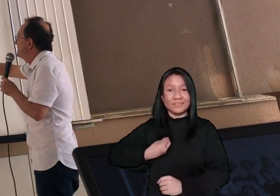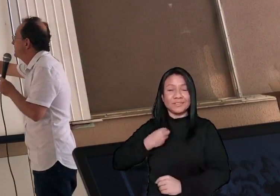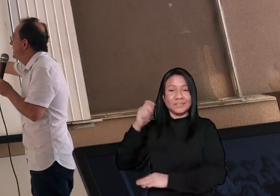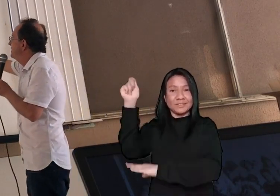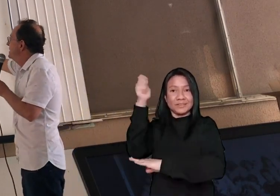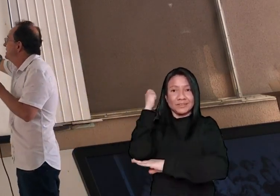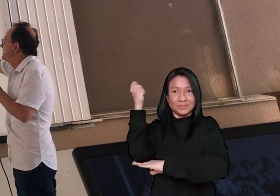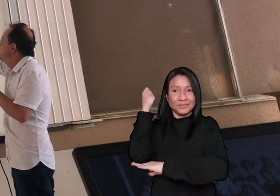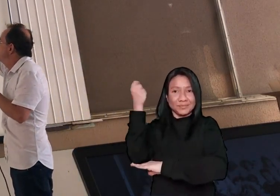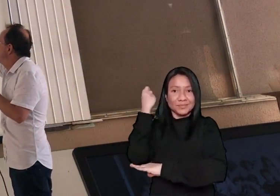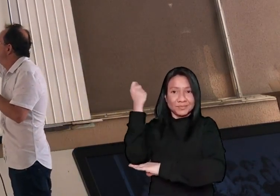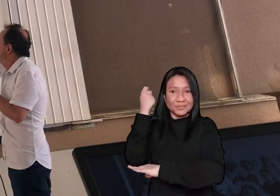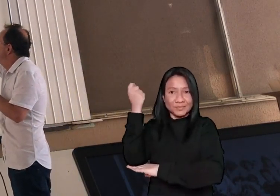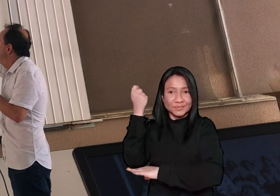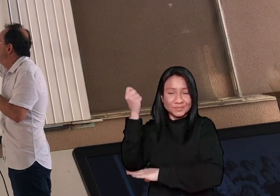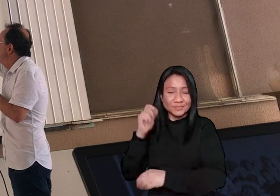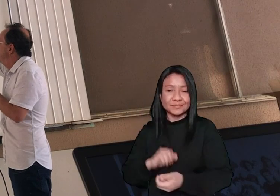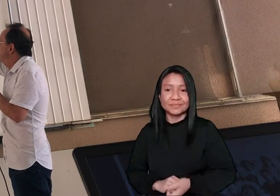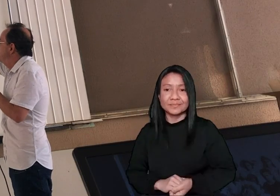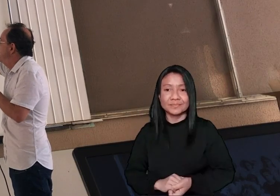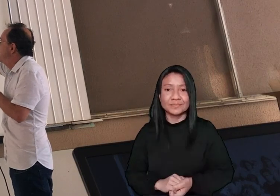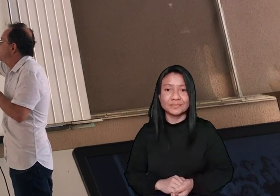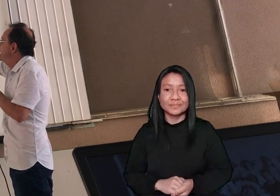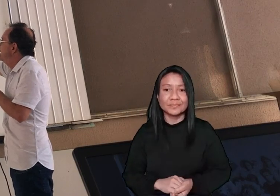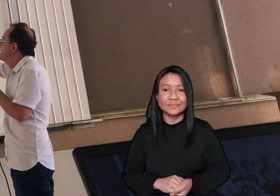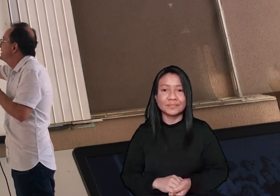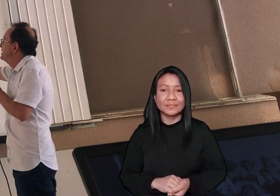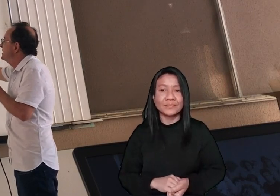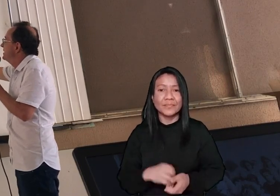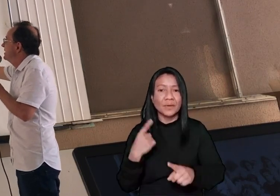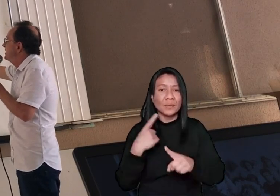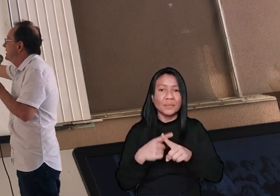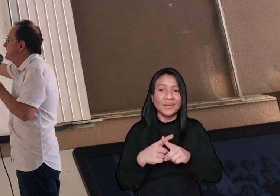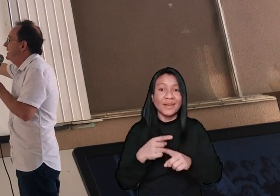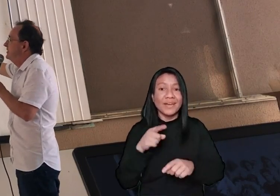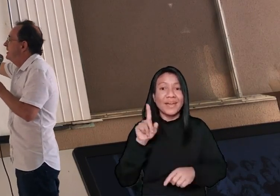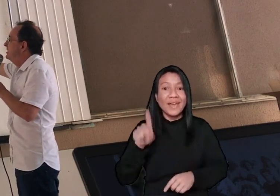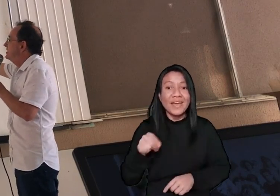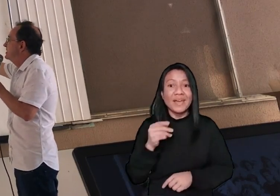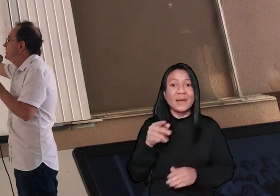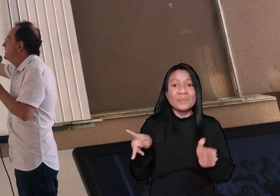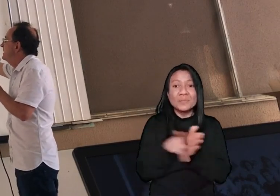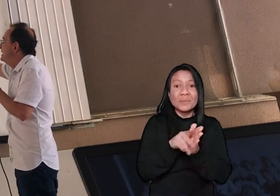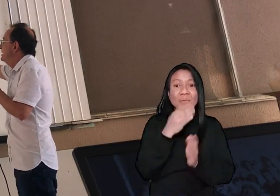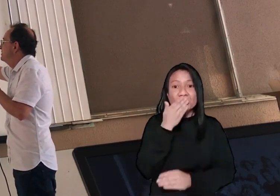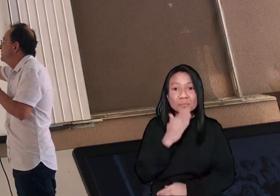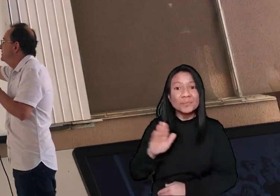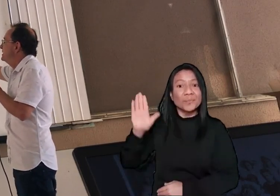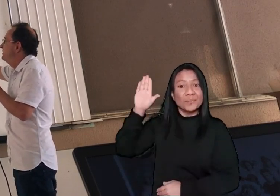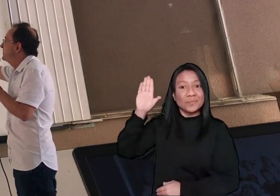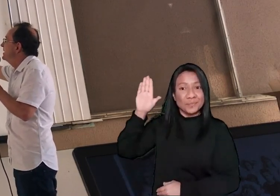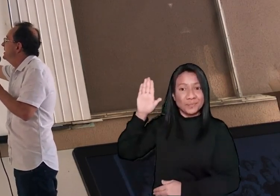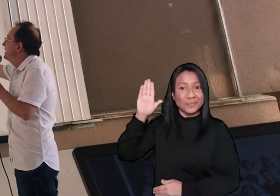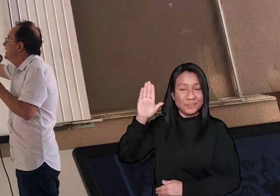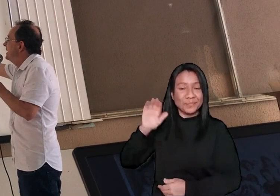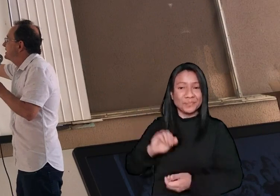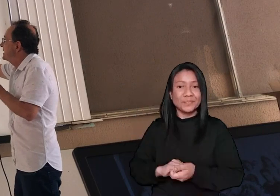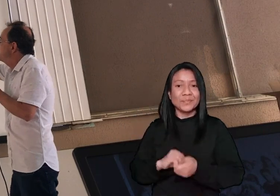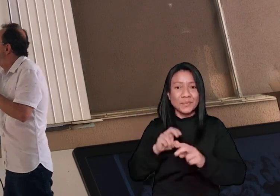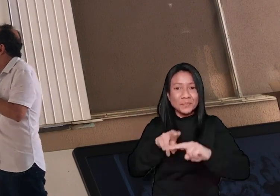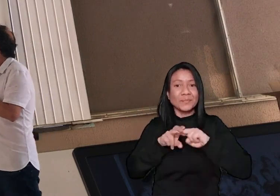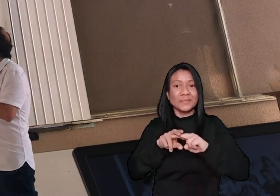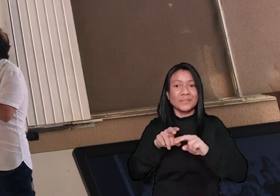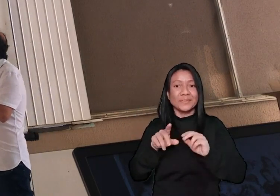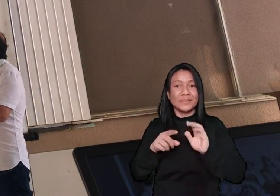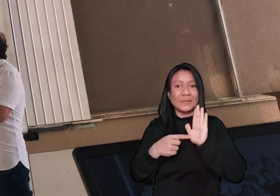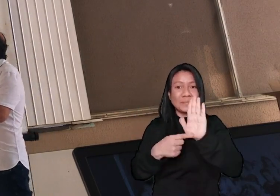uma promessa e tal, e deu essa imagem aqui, que seria Nossa Senhora Menino, uma coisa assim. E esta